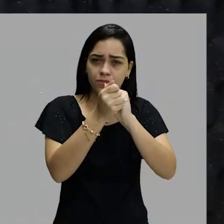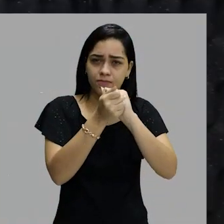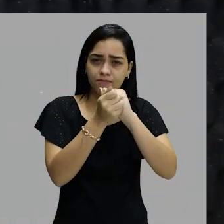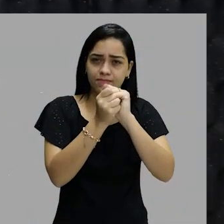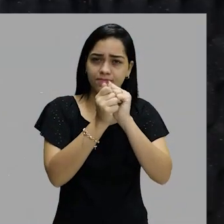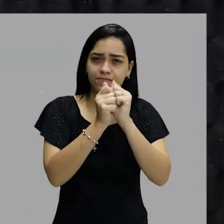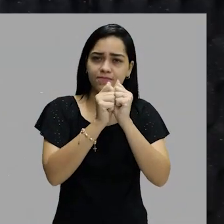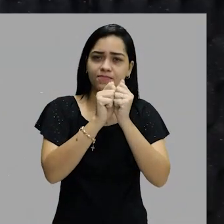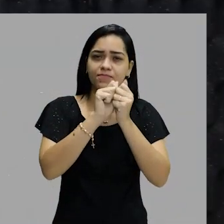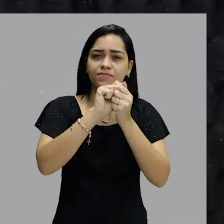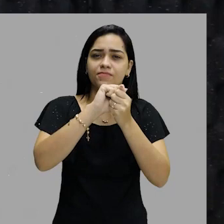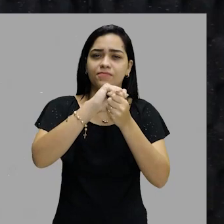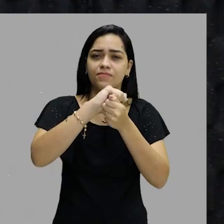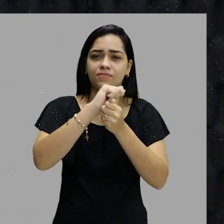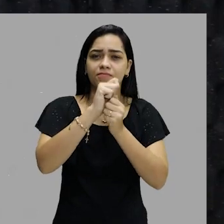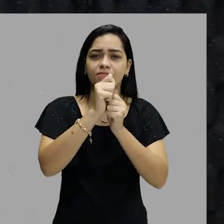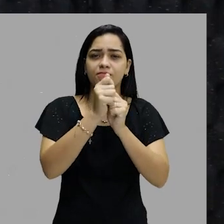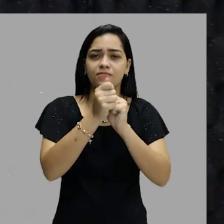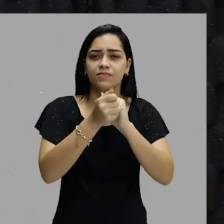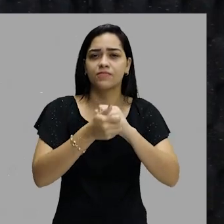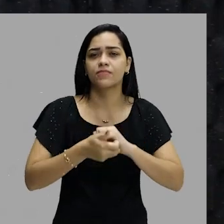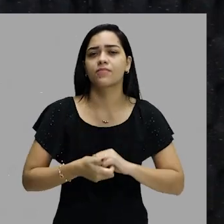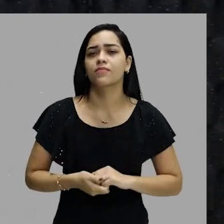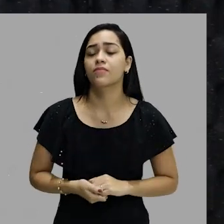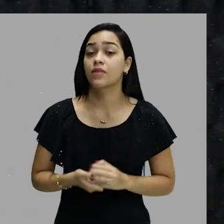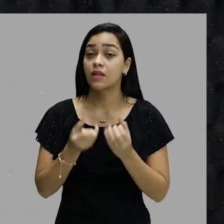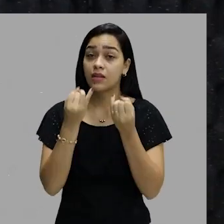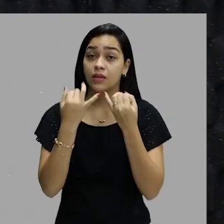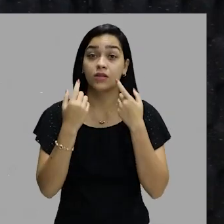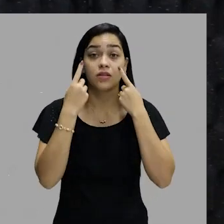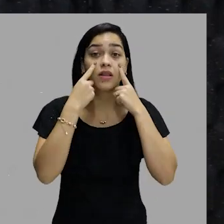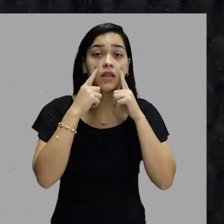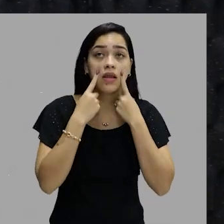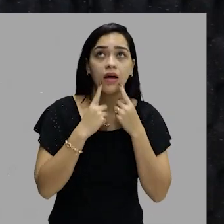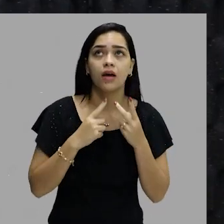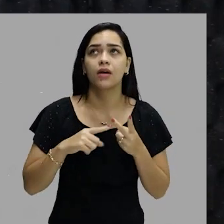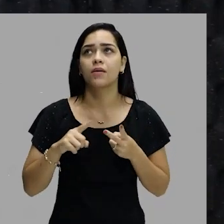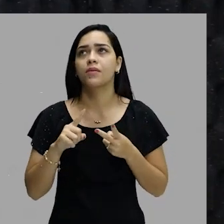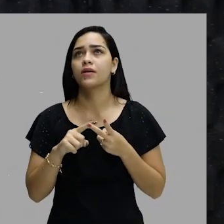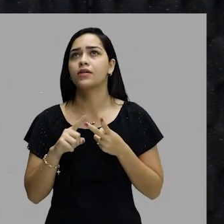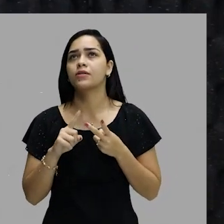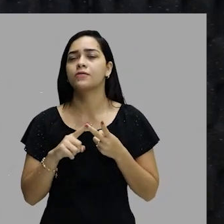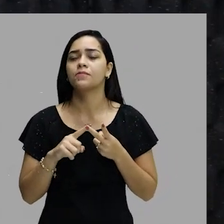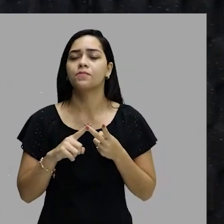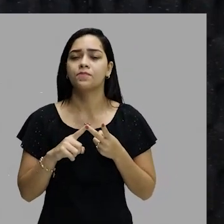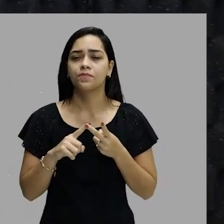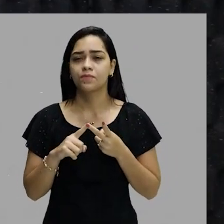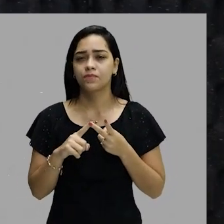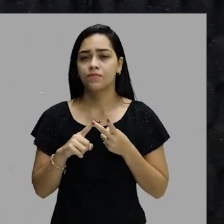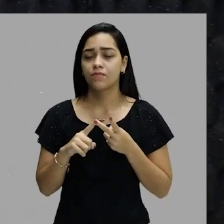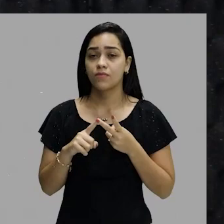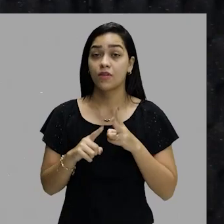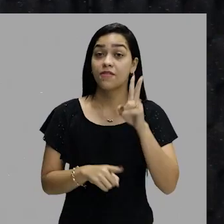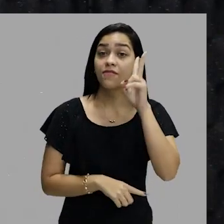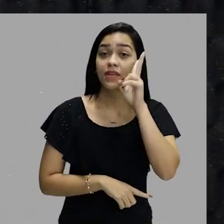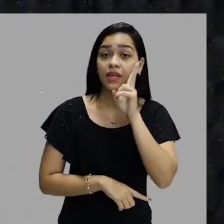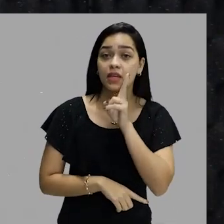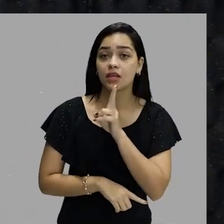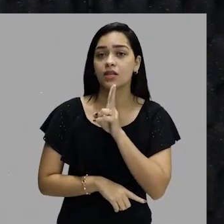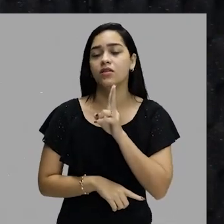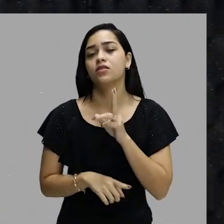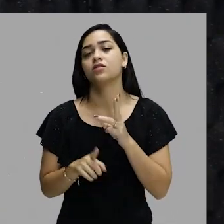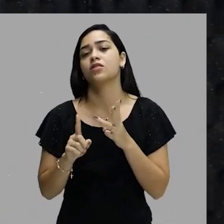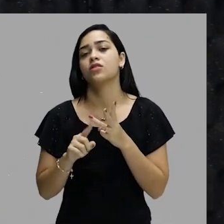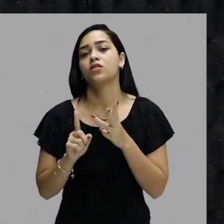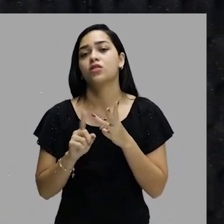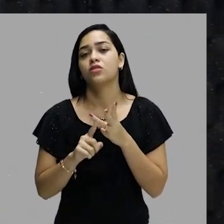linda. Aqui ele fala de lágrimas, fala de virgem, fala